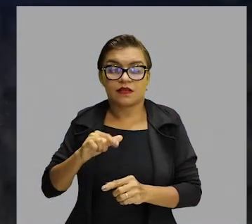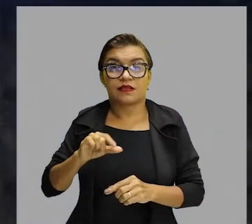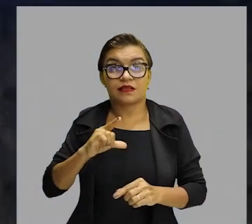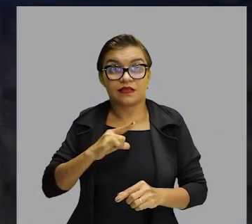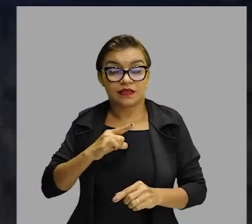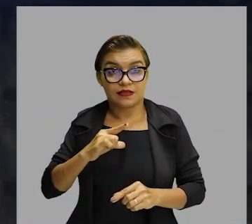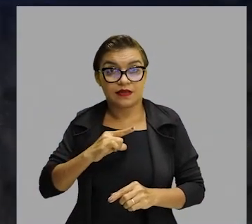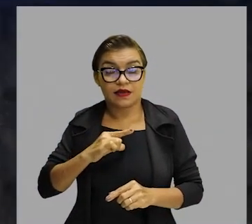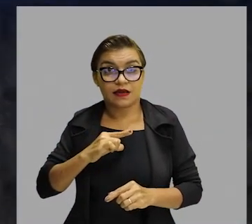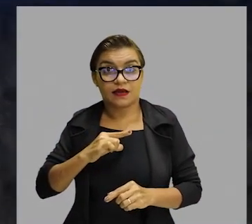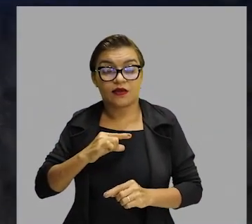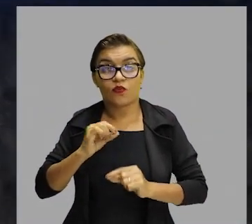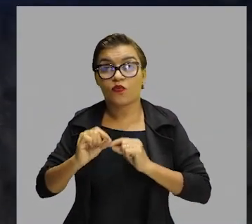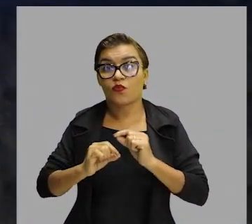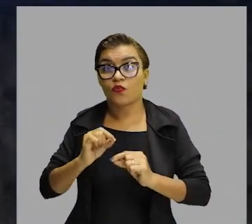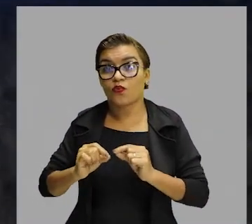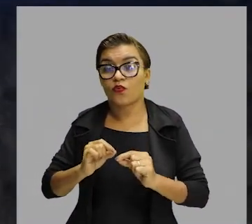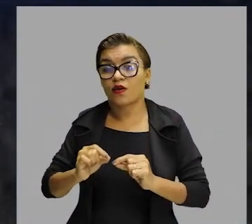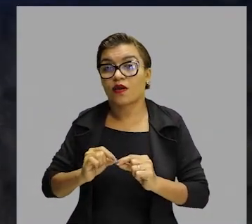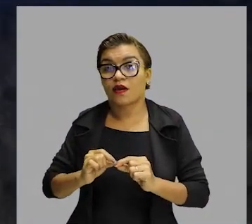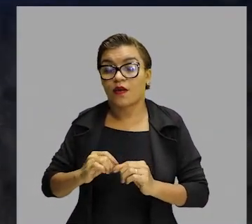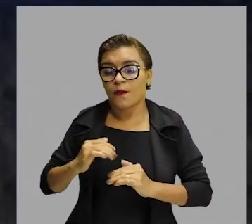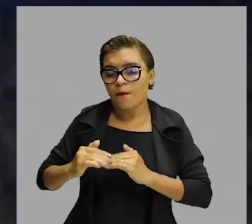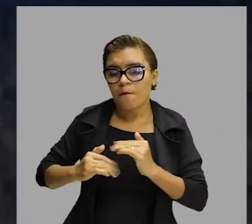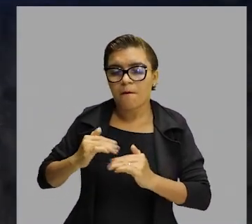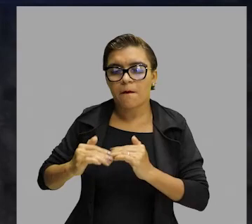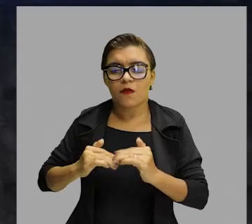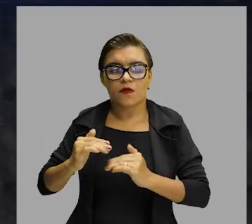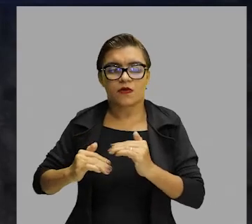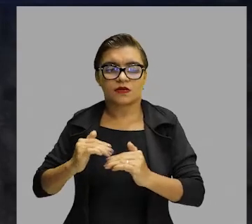fotolitografia. Certo? Fotolitografia.